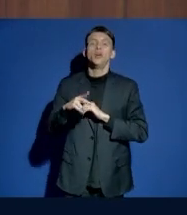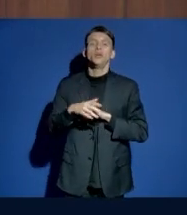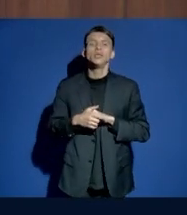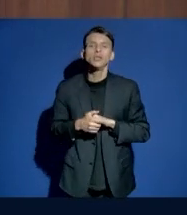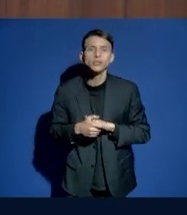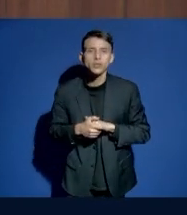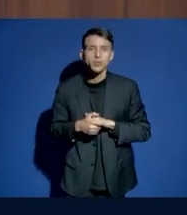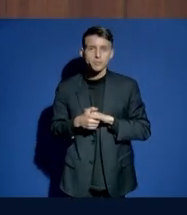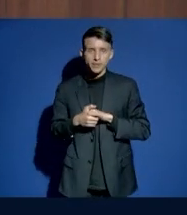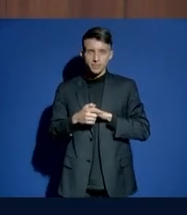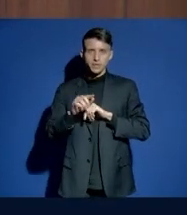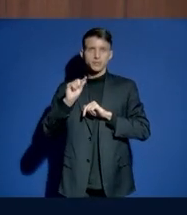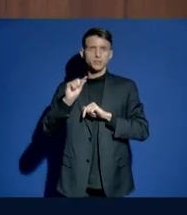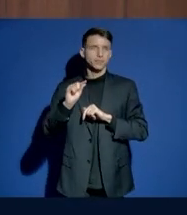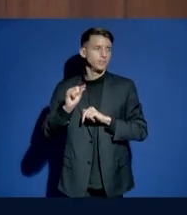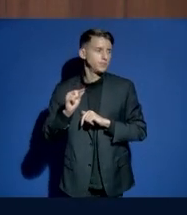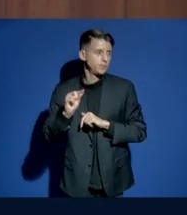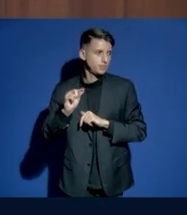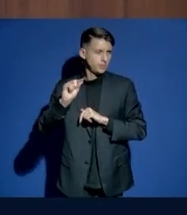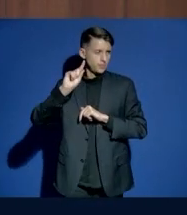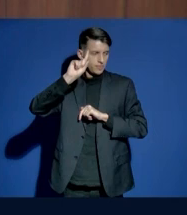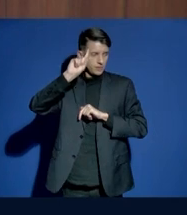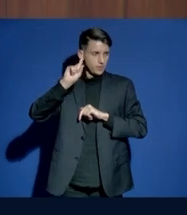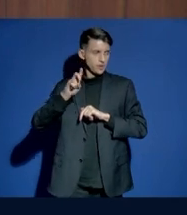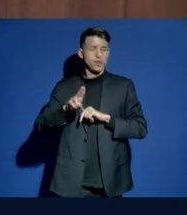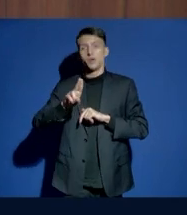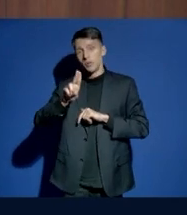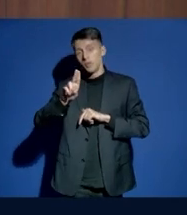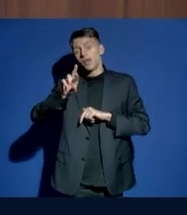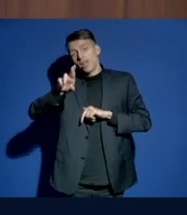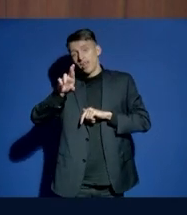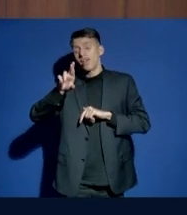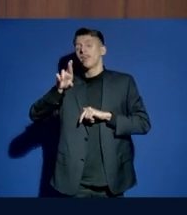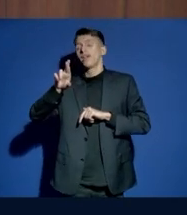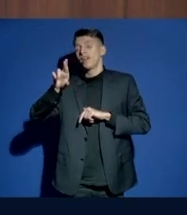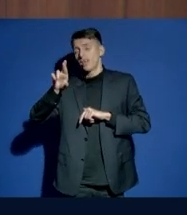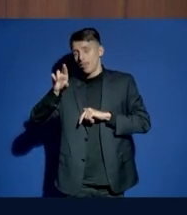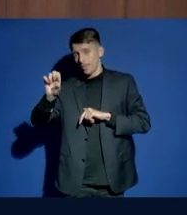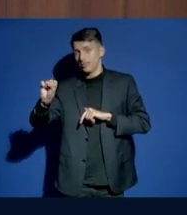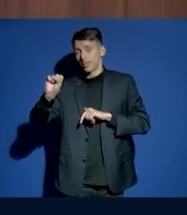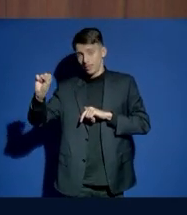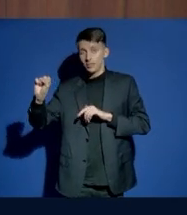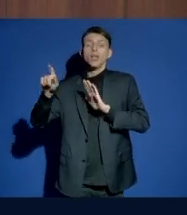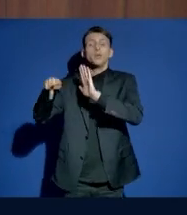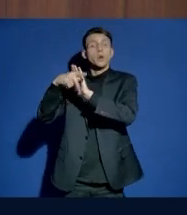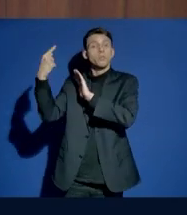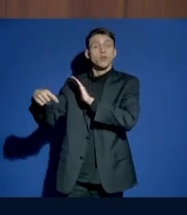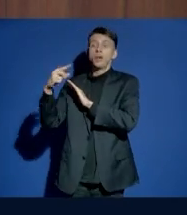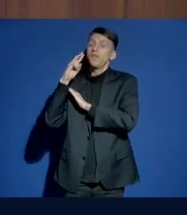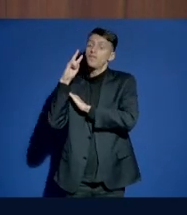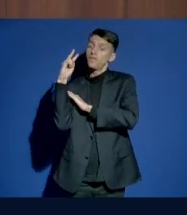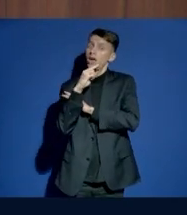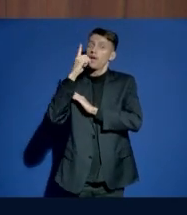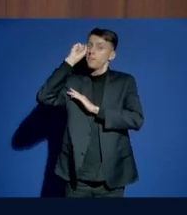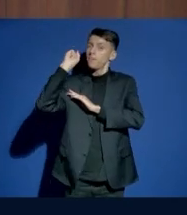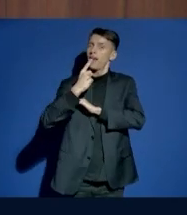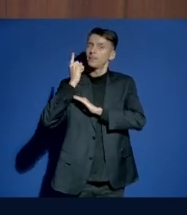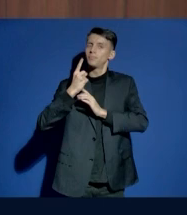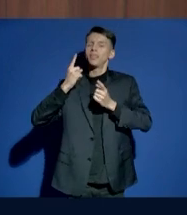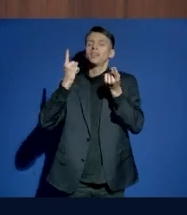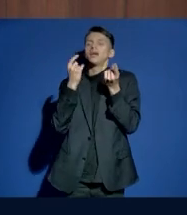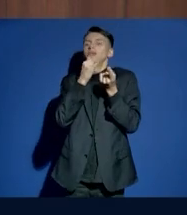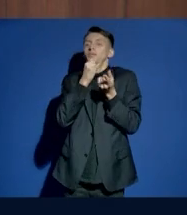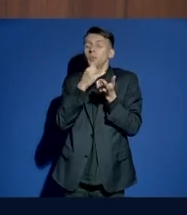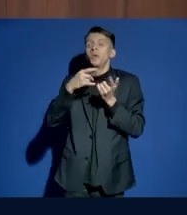a esses outros países que também não cumprem e que ficam simplesmente jogando o Brasil como